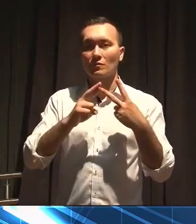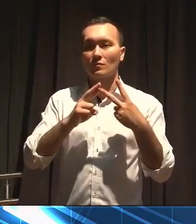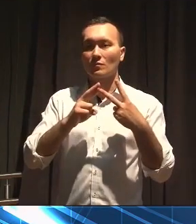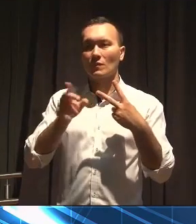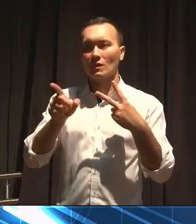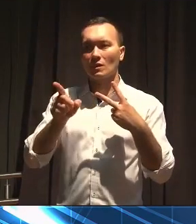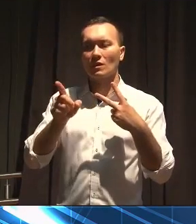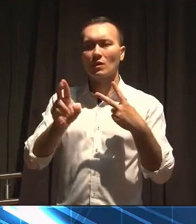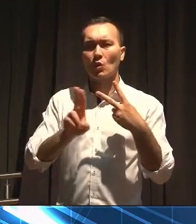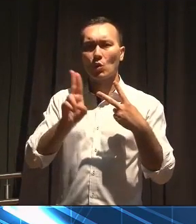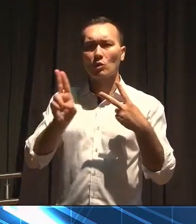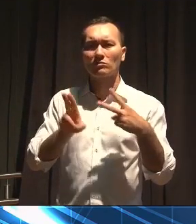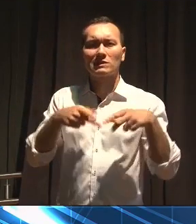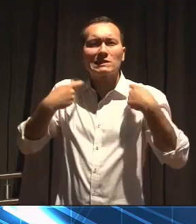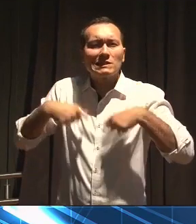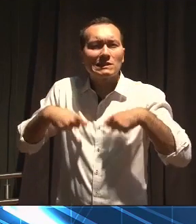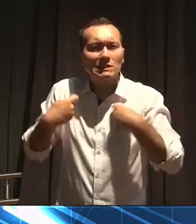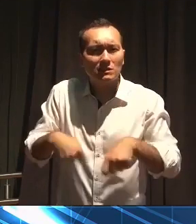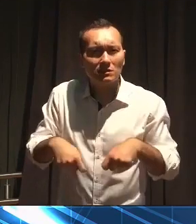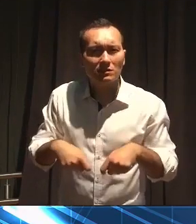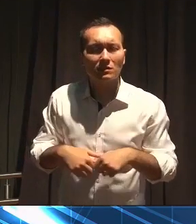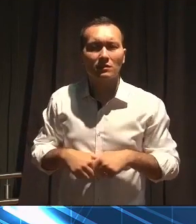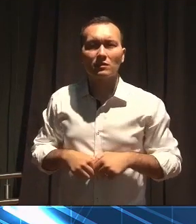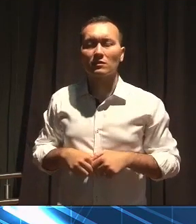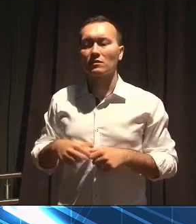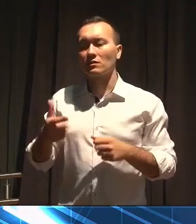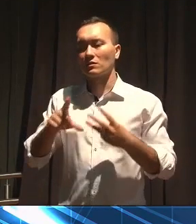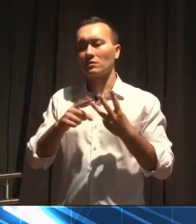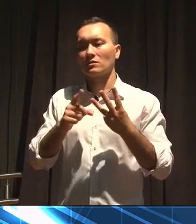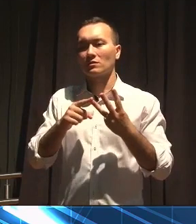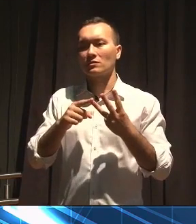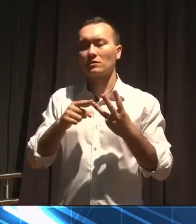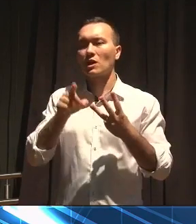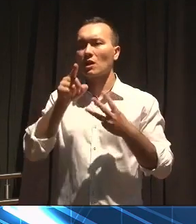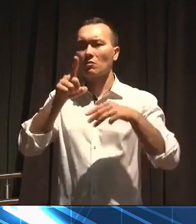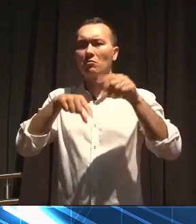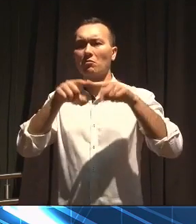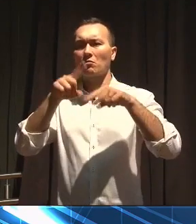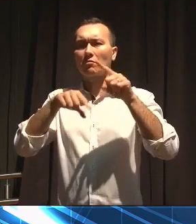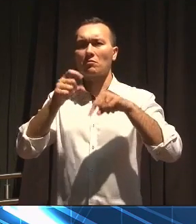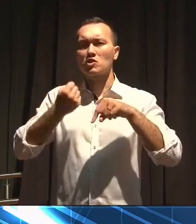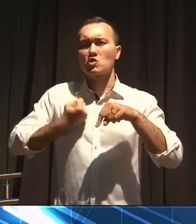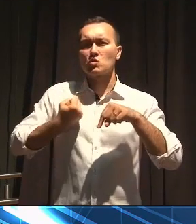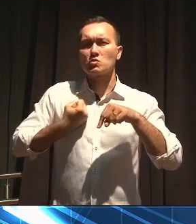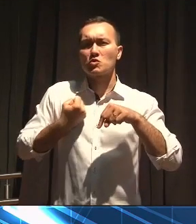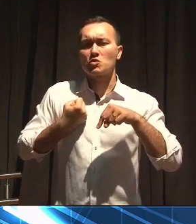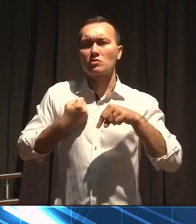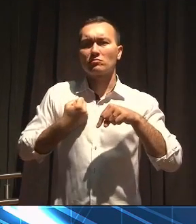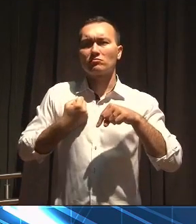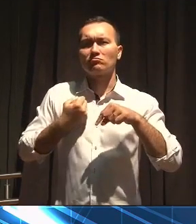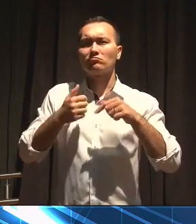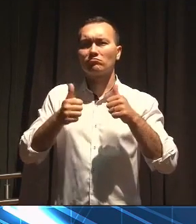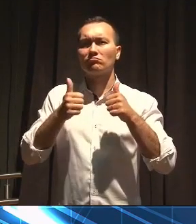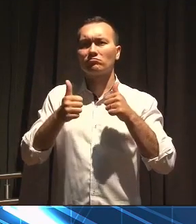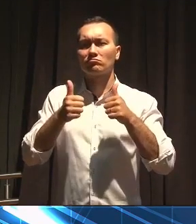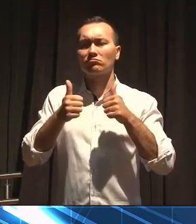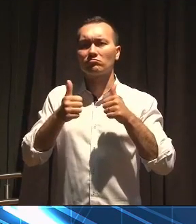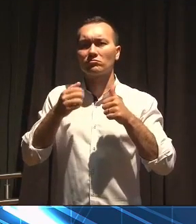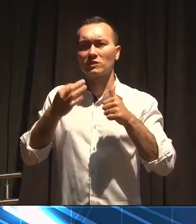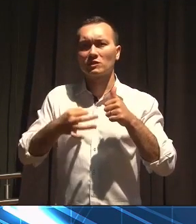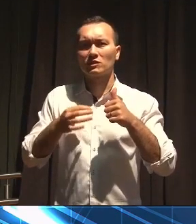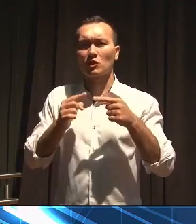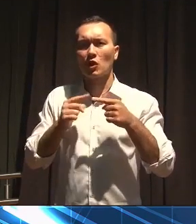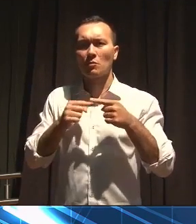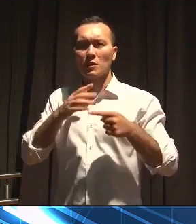não, se os números daquele produto estão adequados, se ele está atendendo, se o índice está adequado também, se